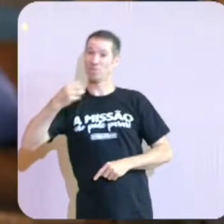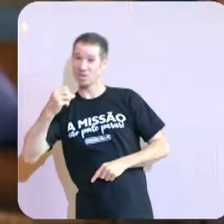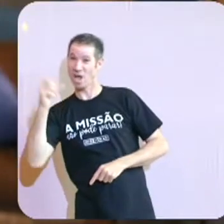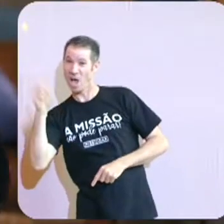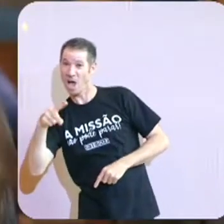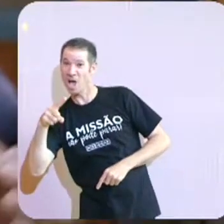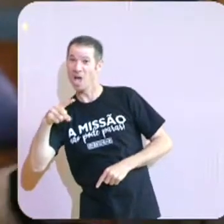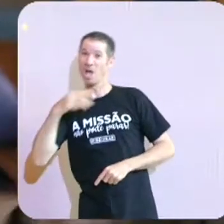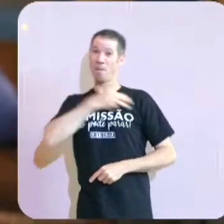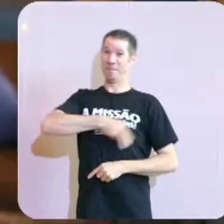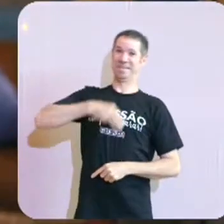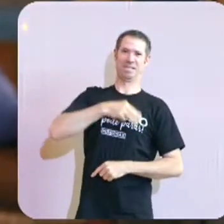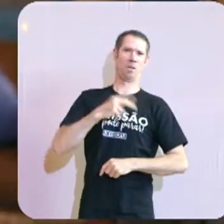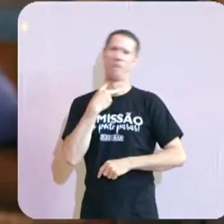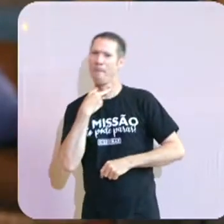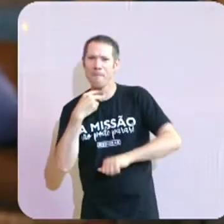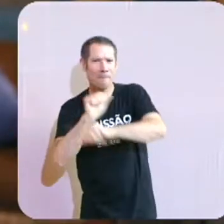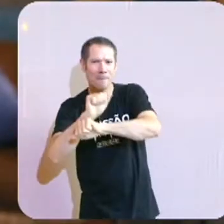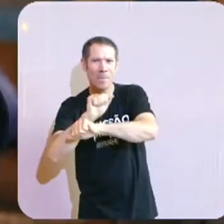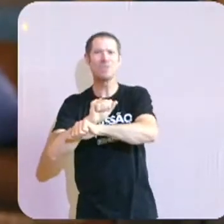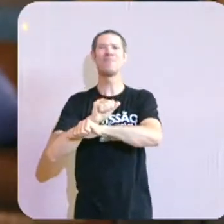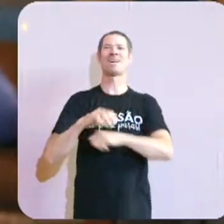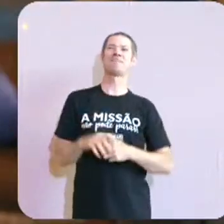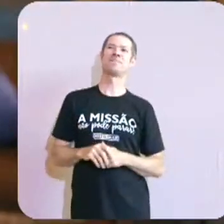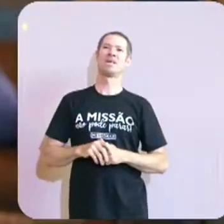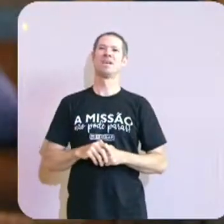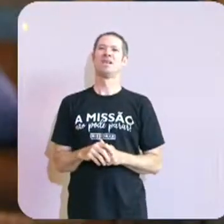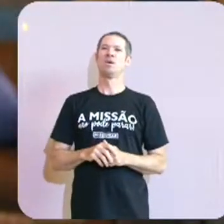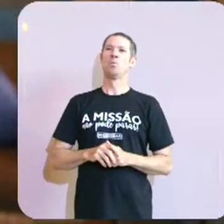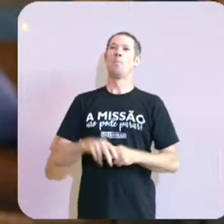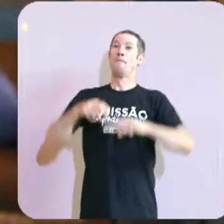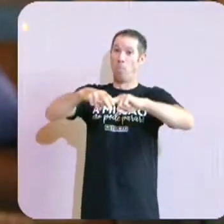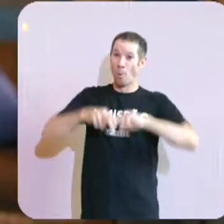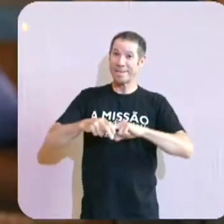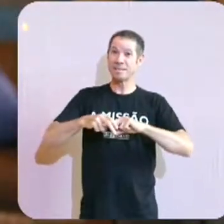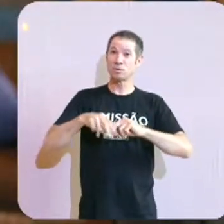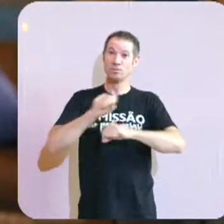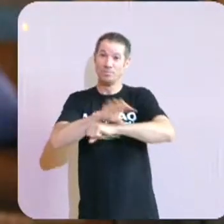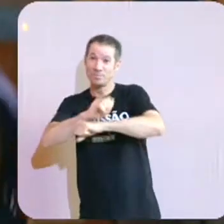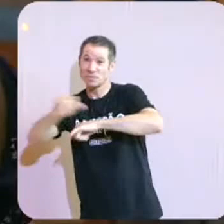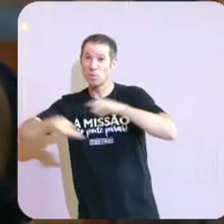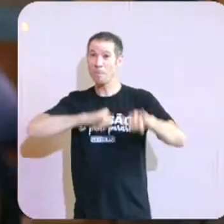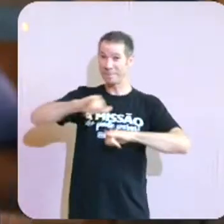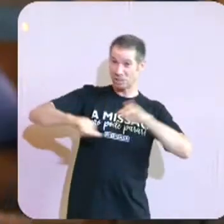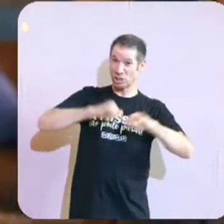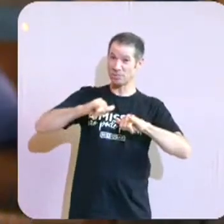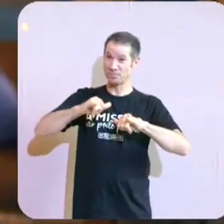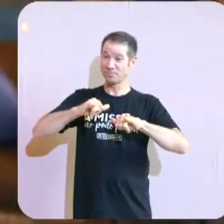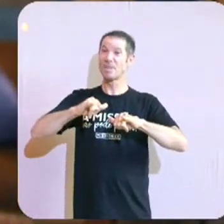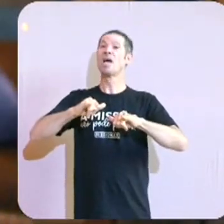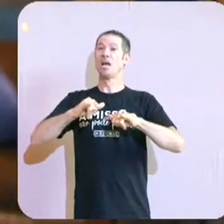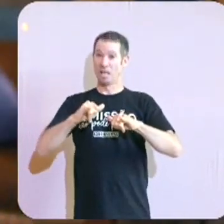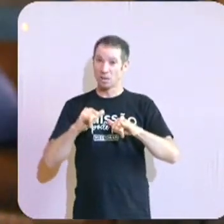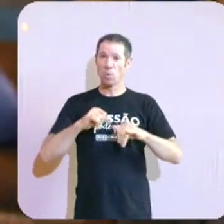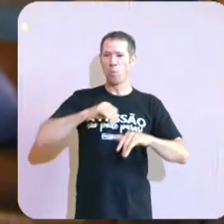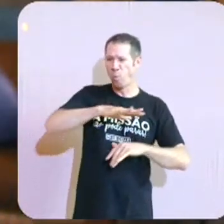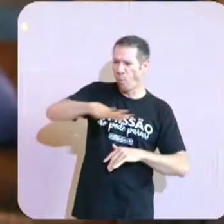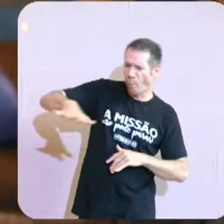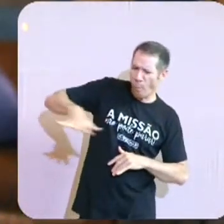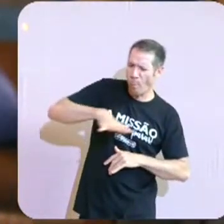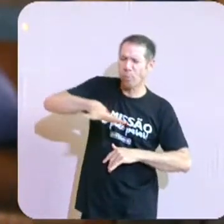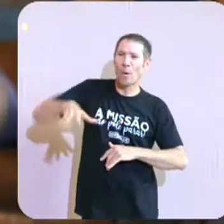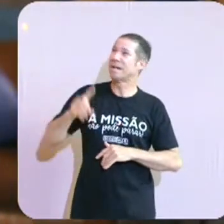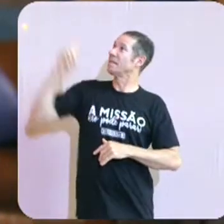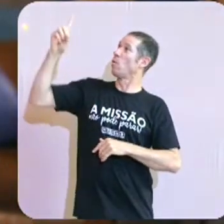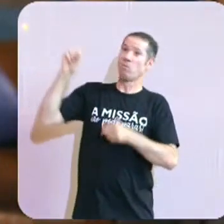é A Missão Não Pode Parar. E é por isso que eu estou compartilhando com vocês, para contar diretamente do campo o que Deus